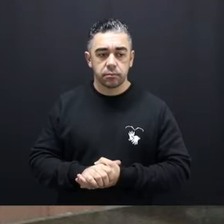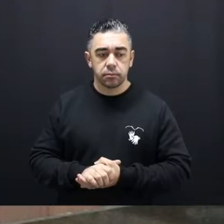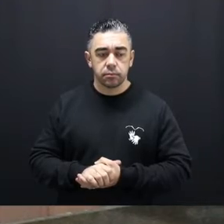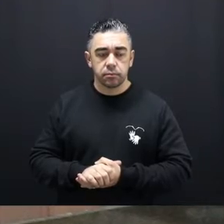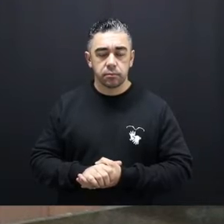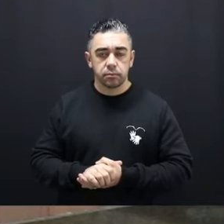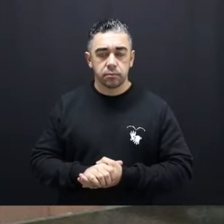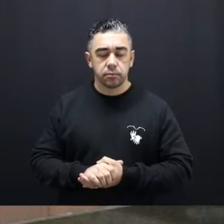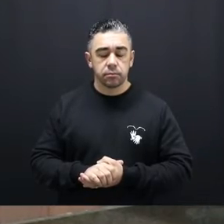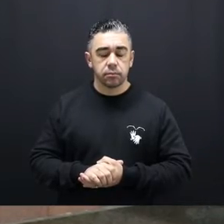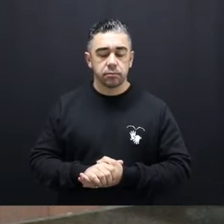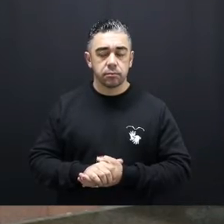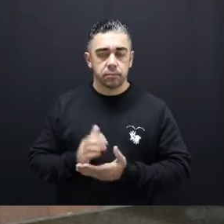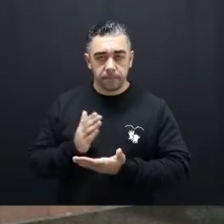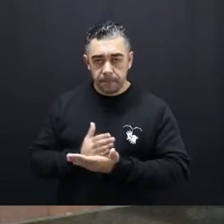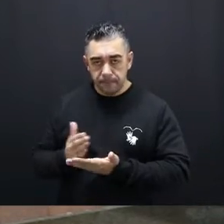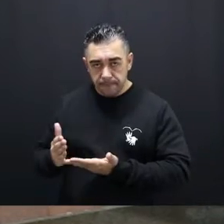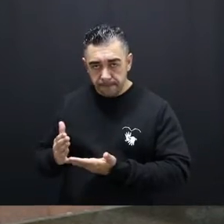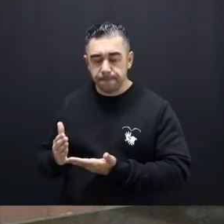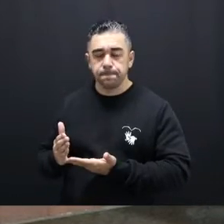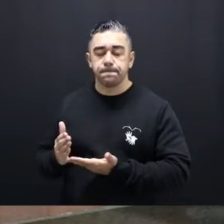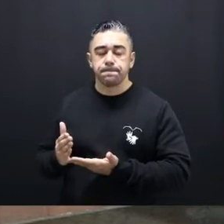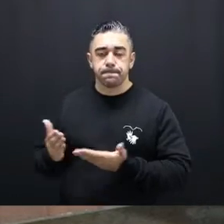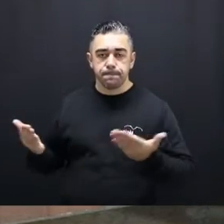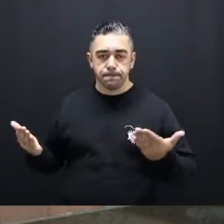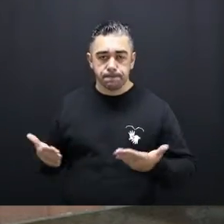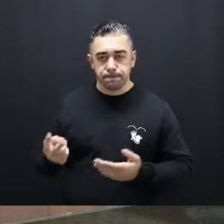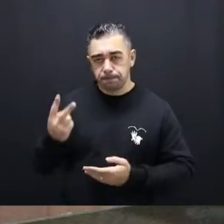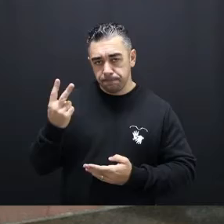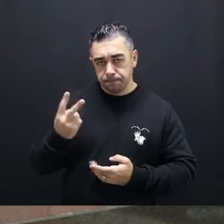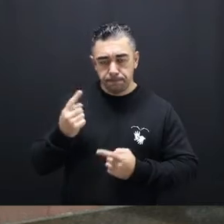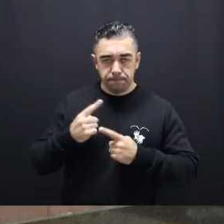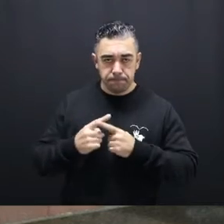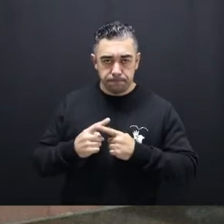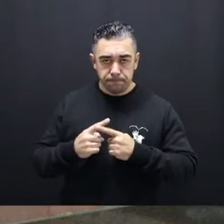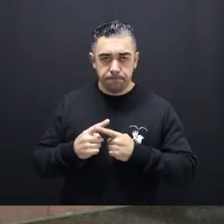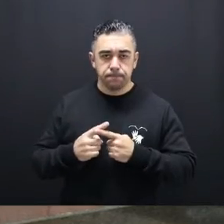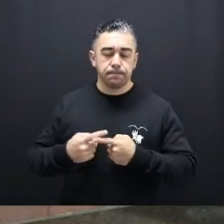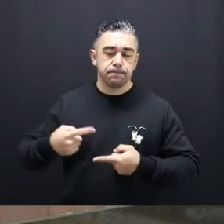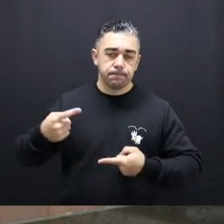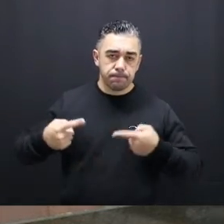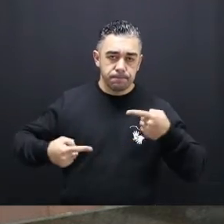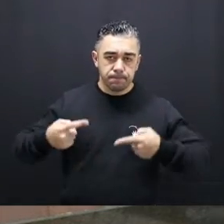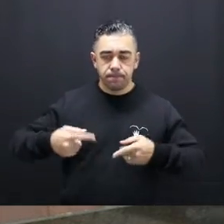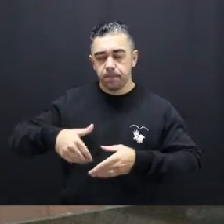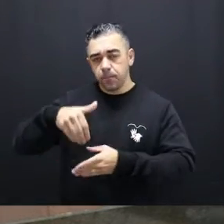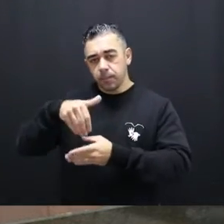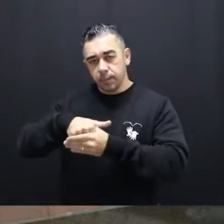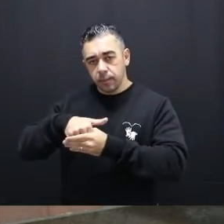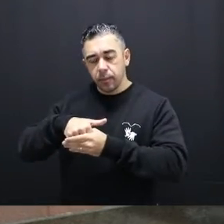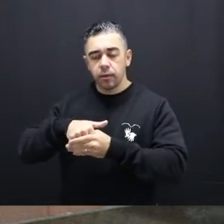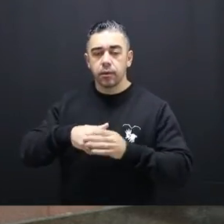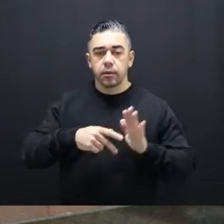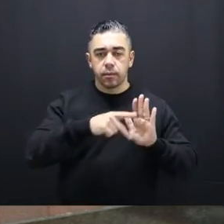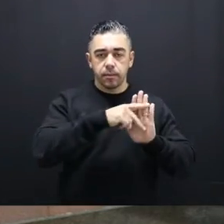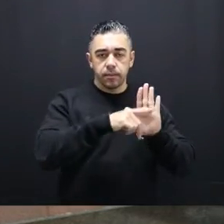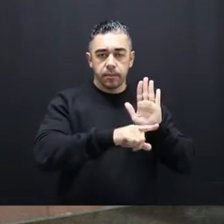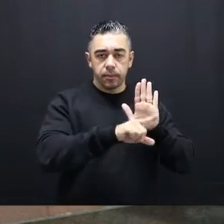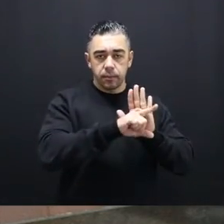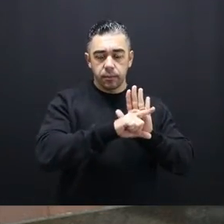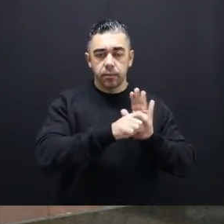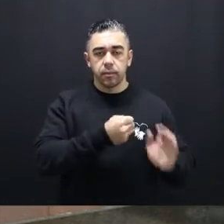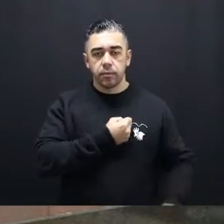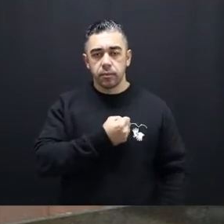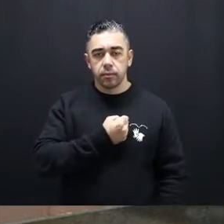o Inicialmente vamos colocar em segundo turno de discussão e votação projeto de lei de número